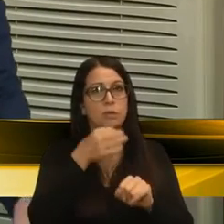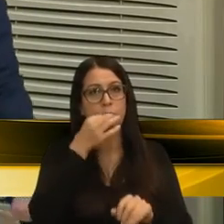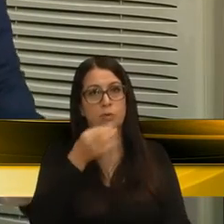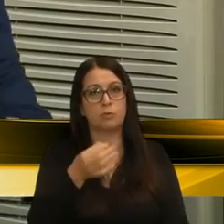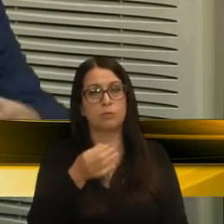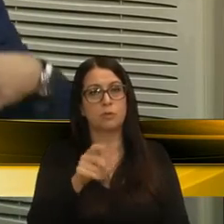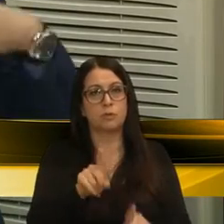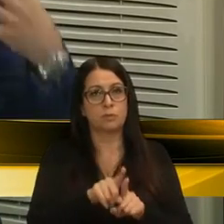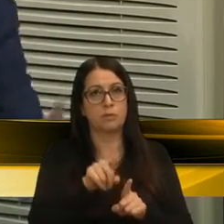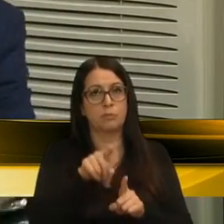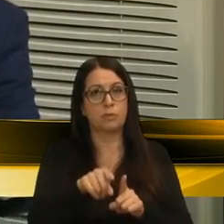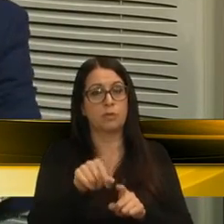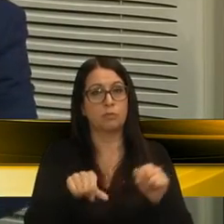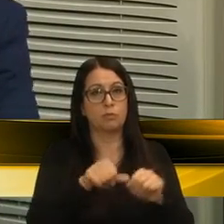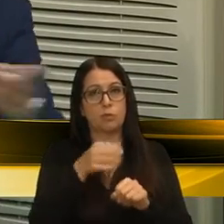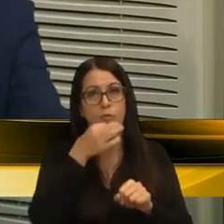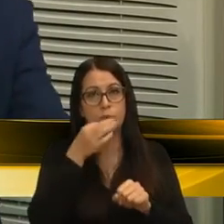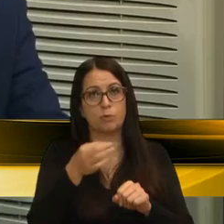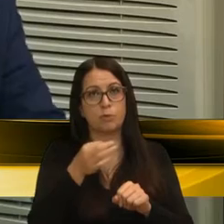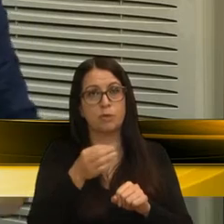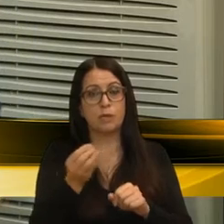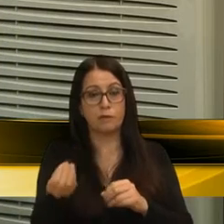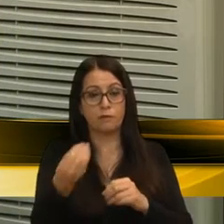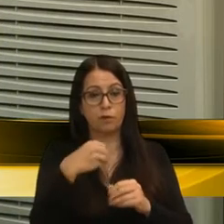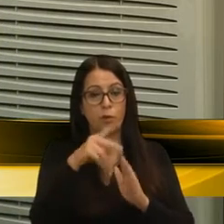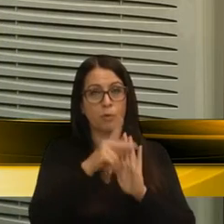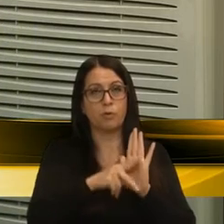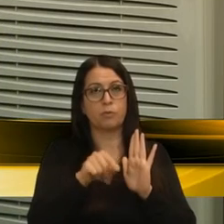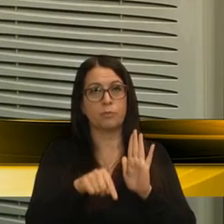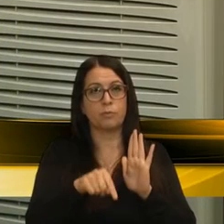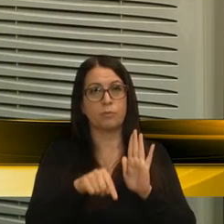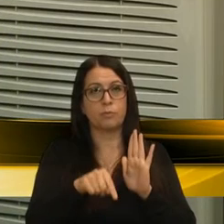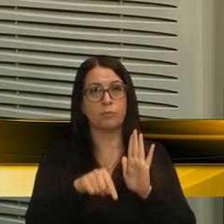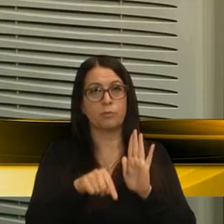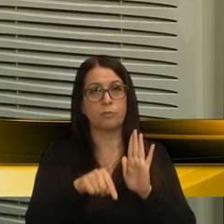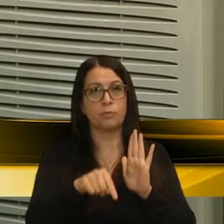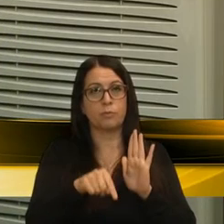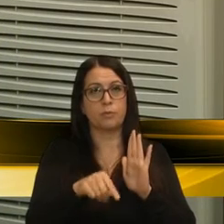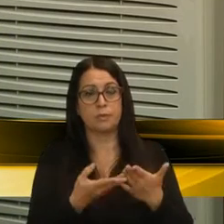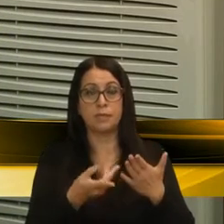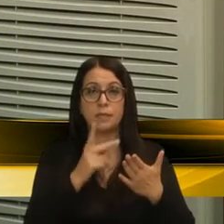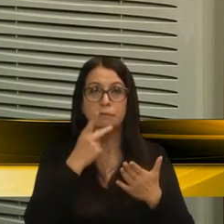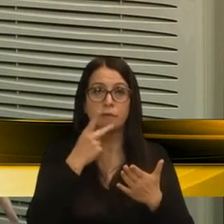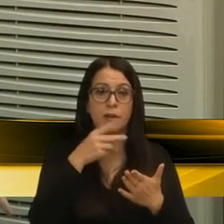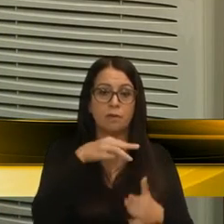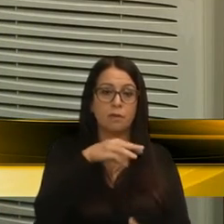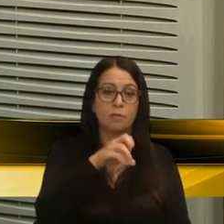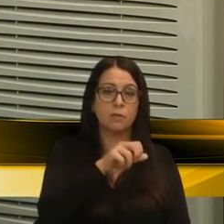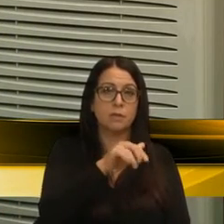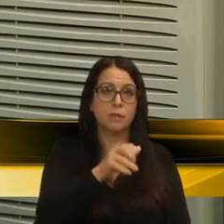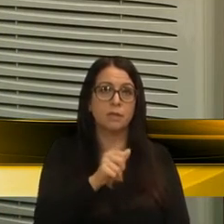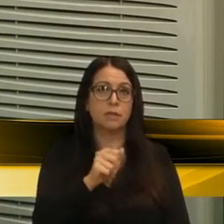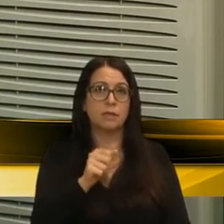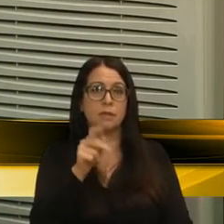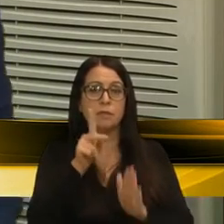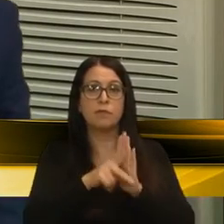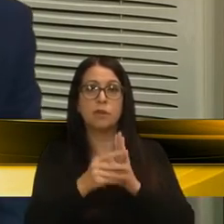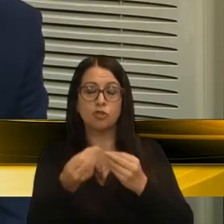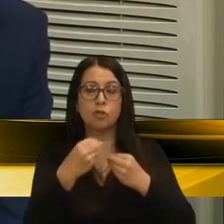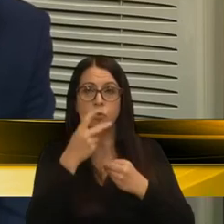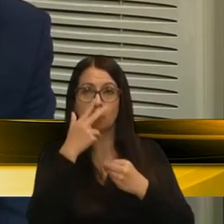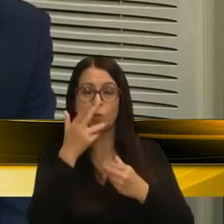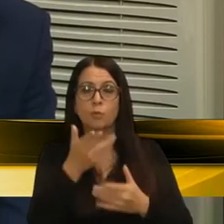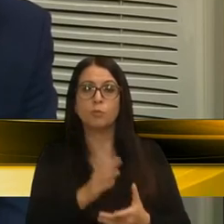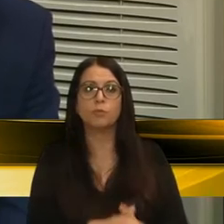inclusive quem mudou de posição foi quem enviou o projeto para casa agora ele o projeto da mesma na